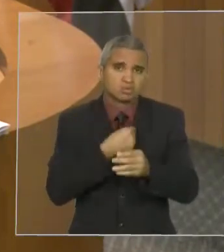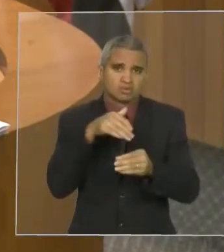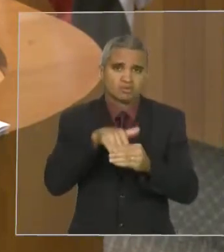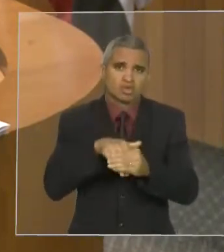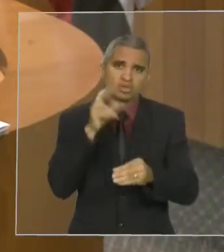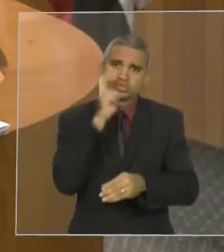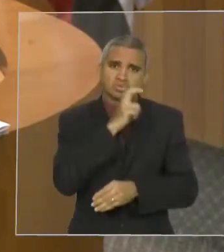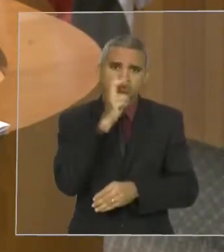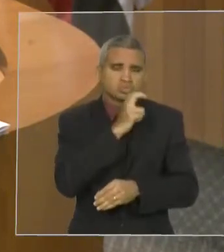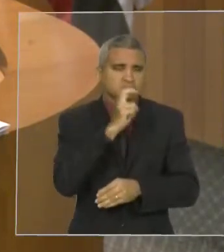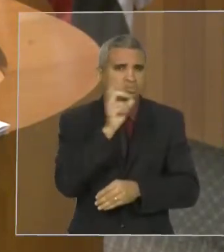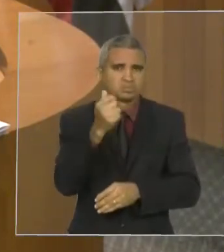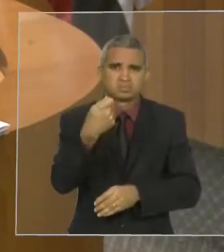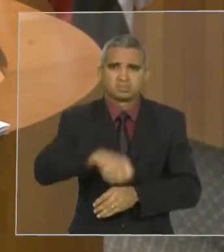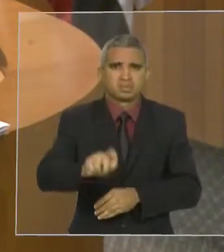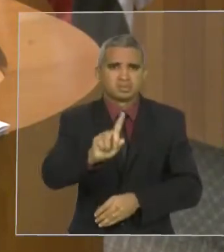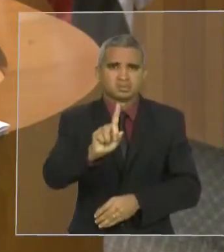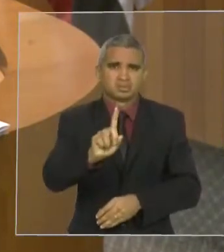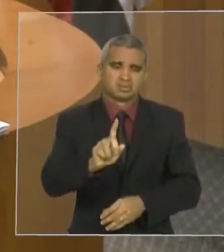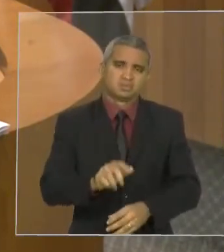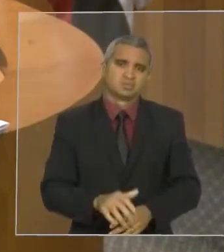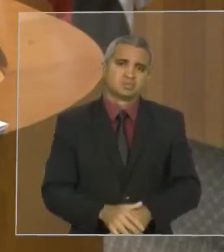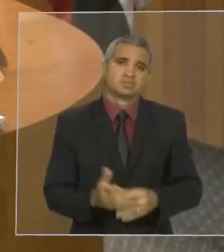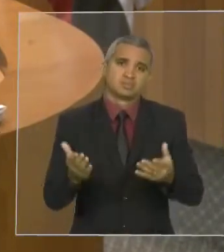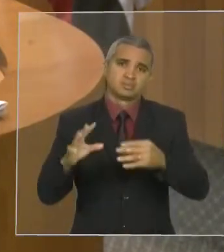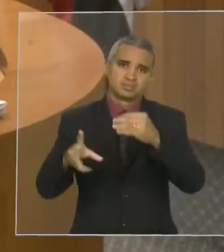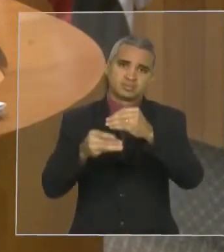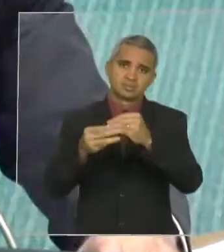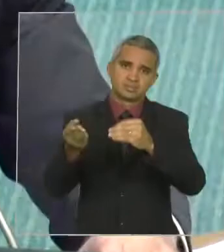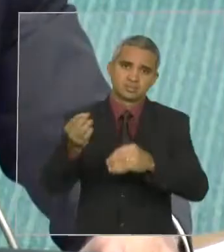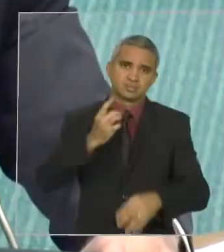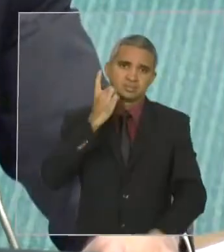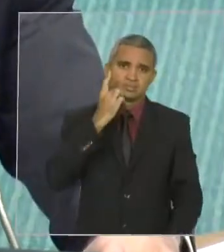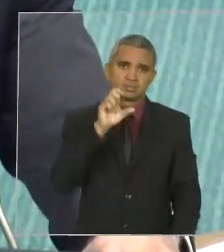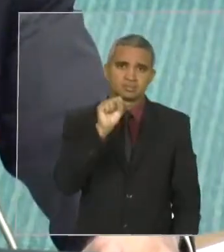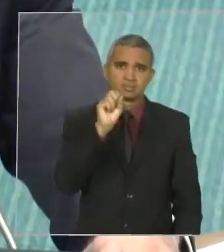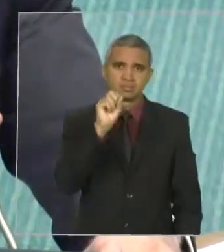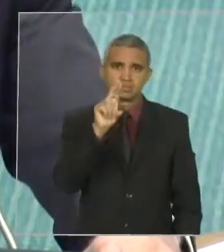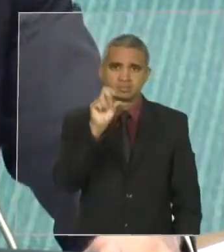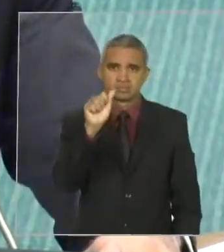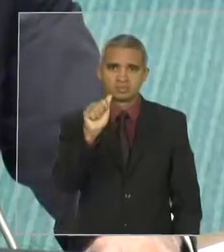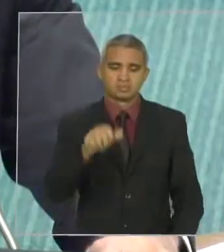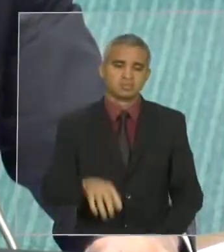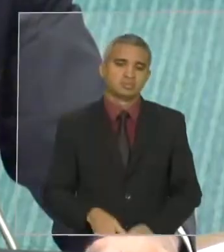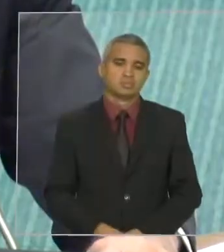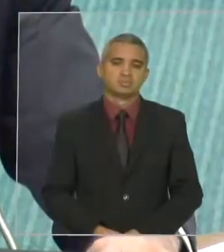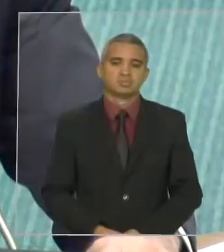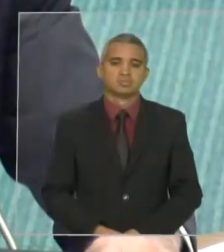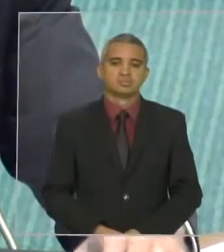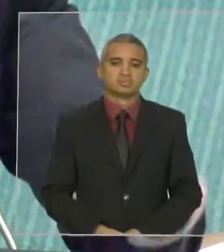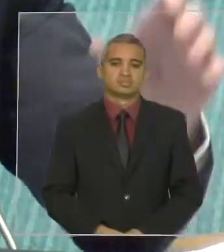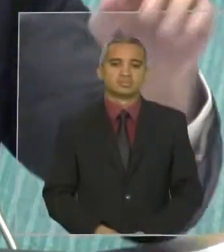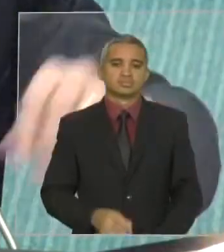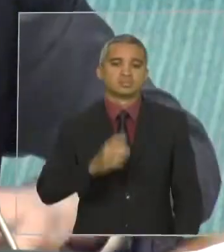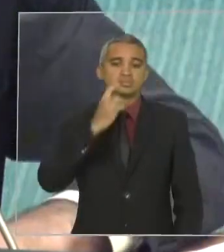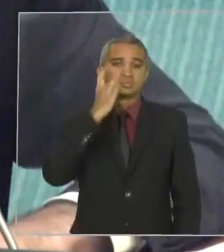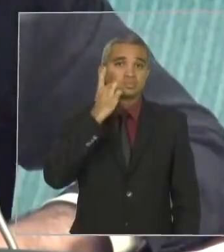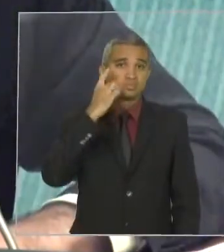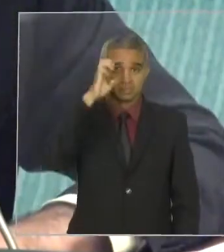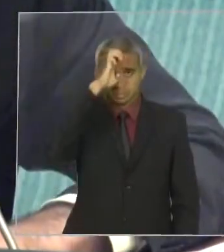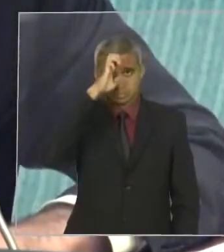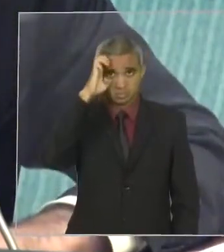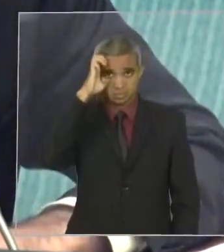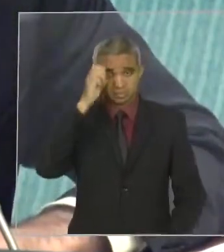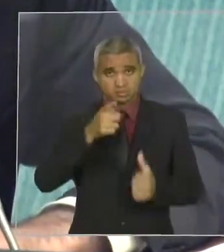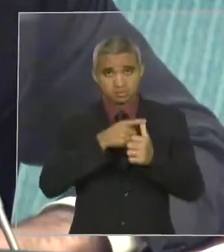Concedo uma parte ao deputado Souza Neto. Deputado Brade. Primeiramente, quero agradecer a Vossa Excelência